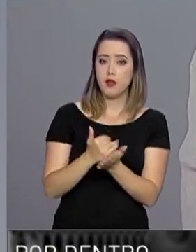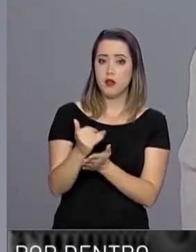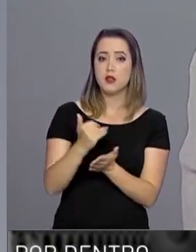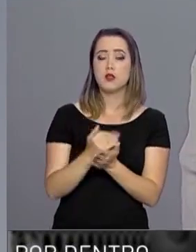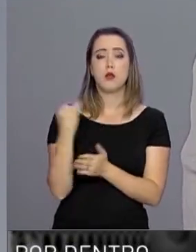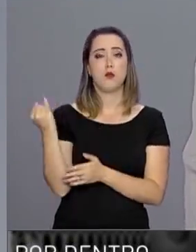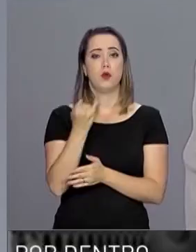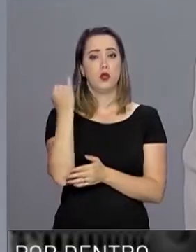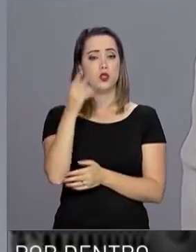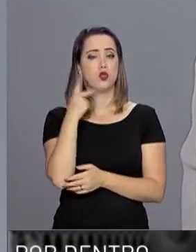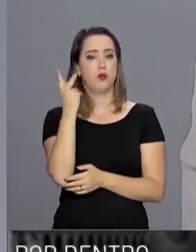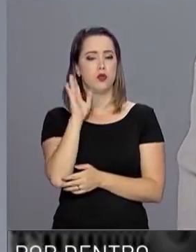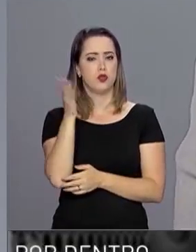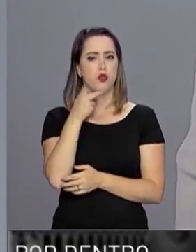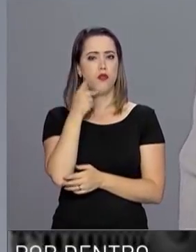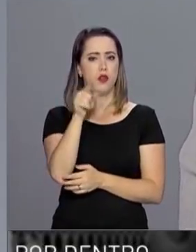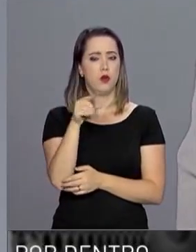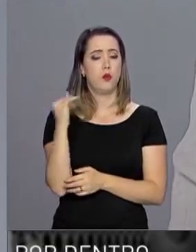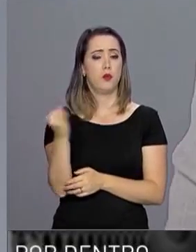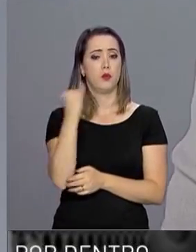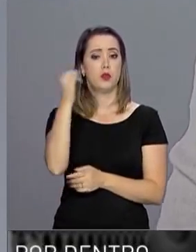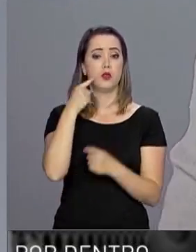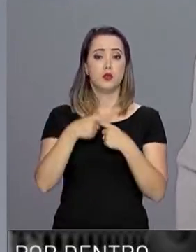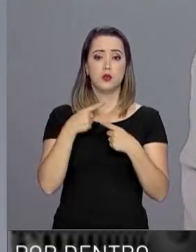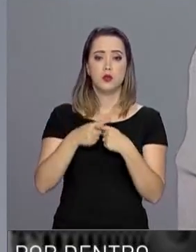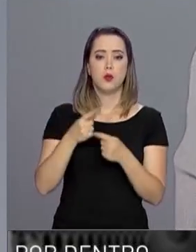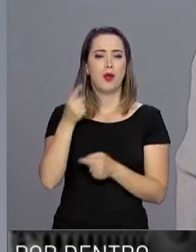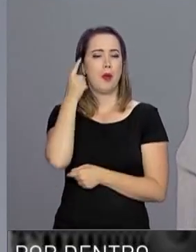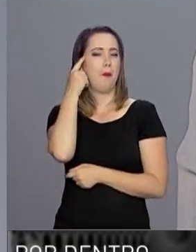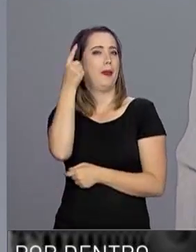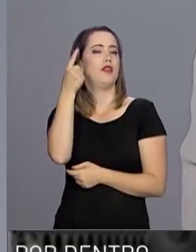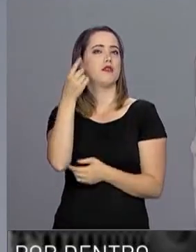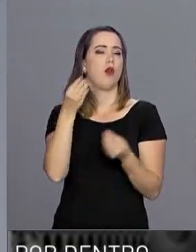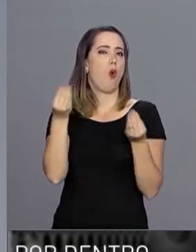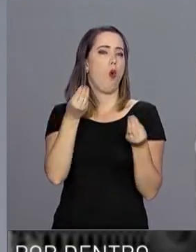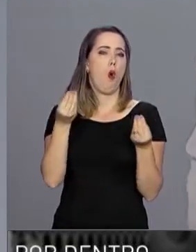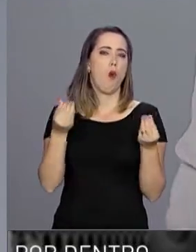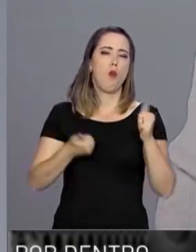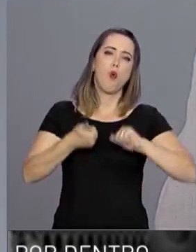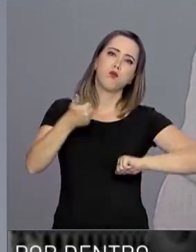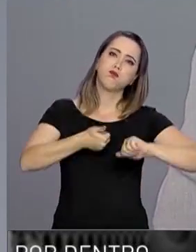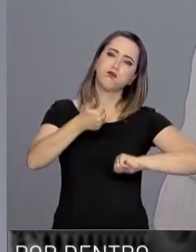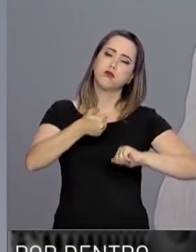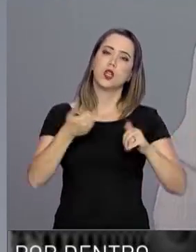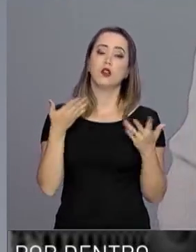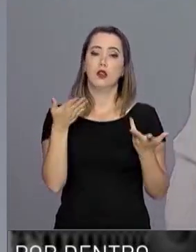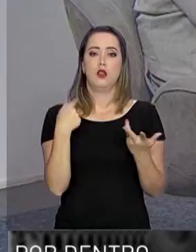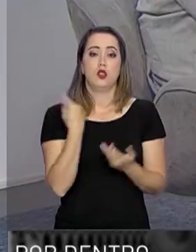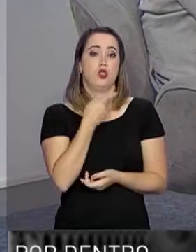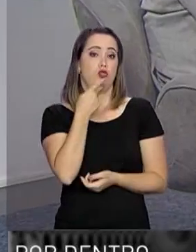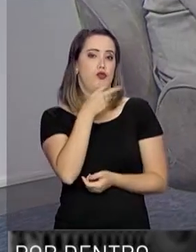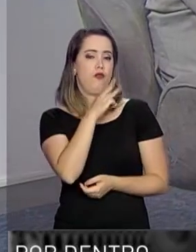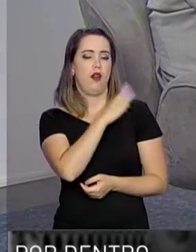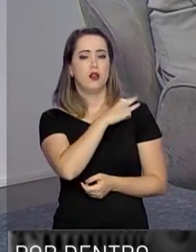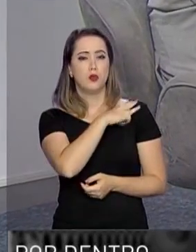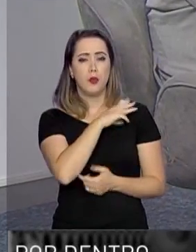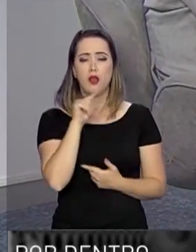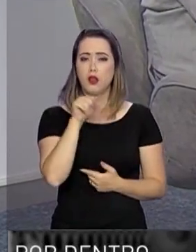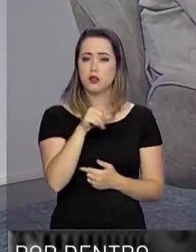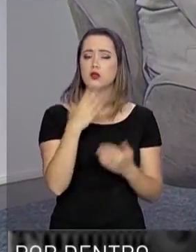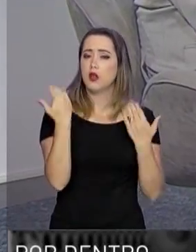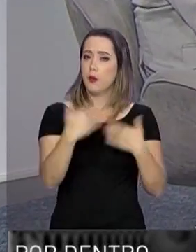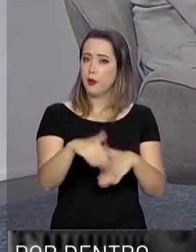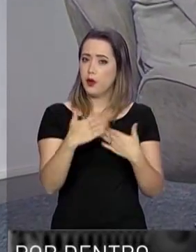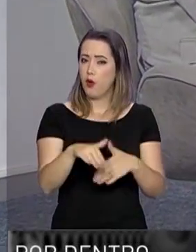gente já falou aqui, elas são importantes para justamente pensar a qualidade. Quando a gente fala do ensino médio, nós temos lá na